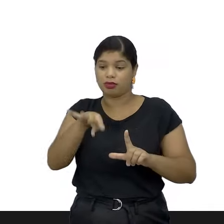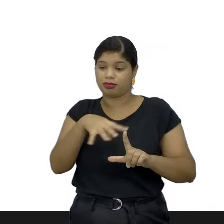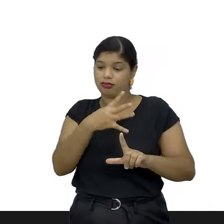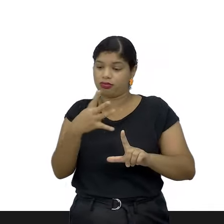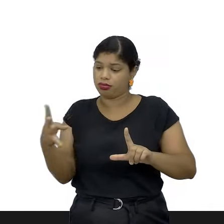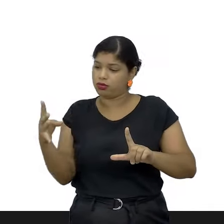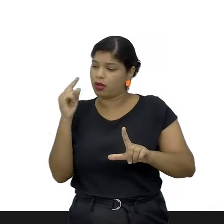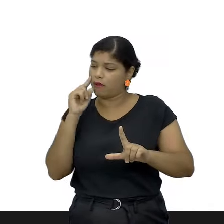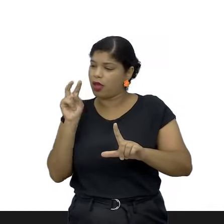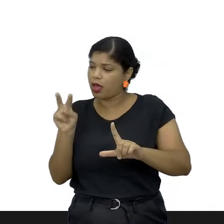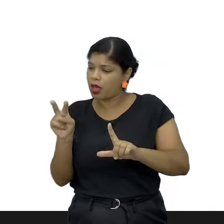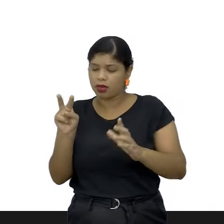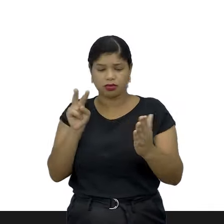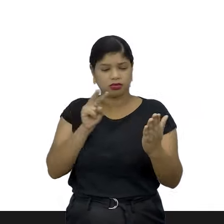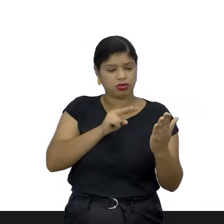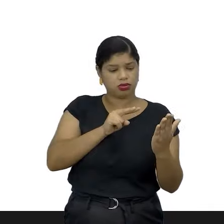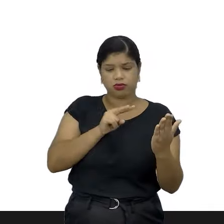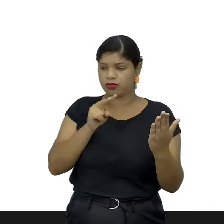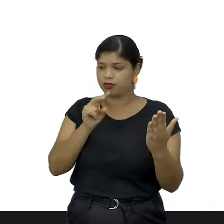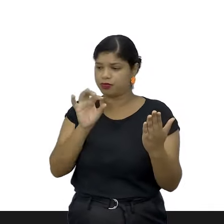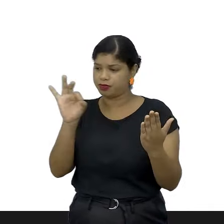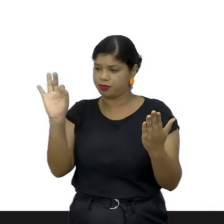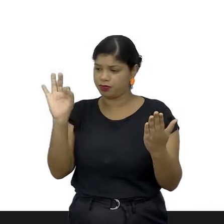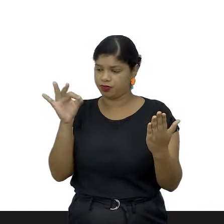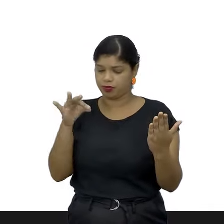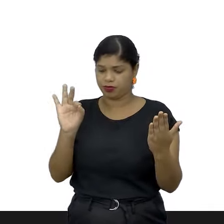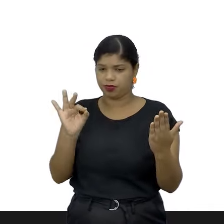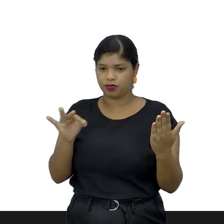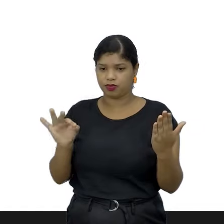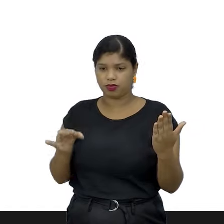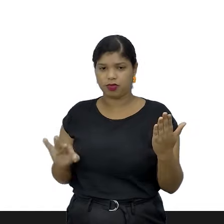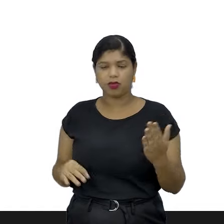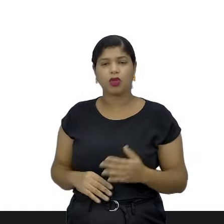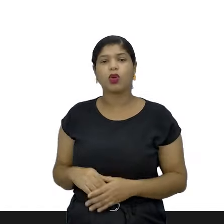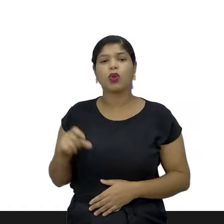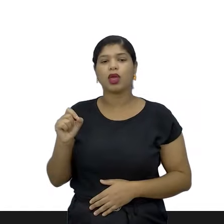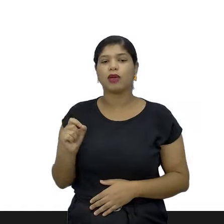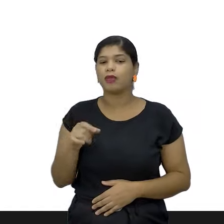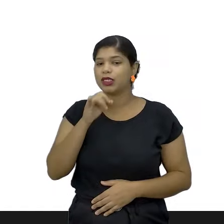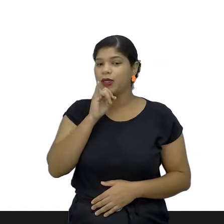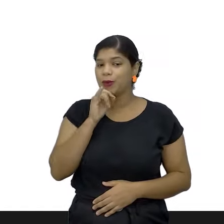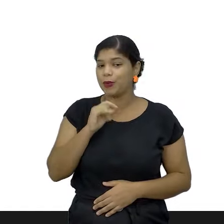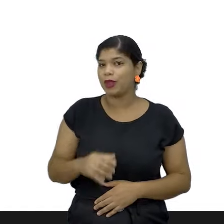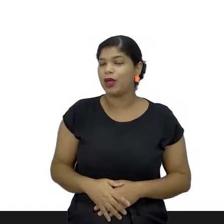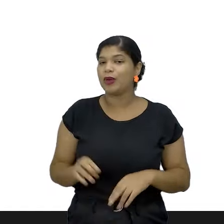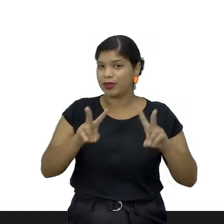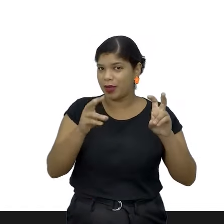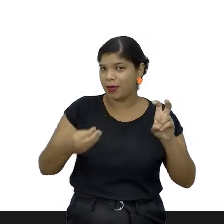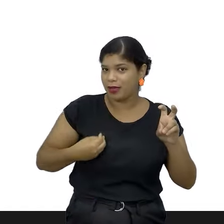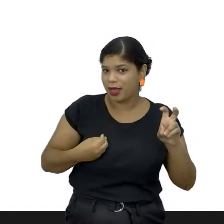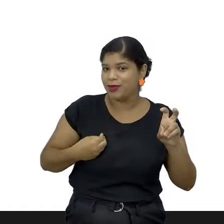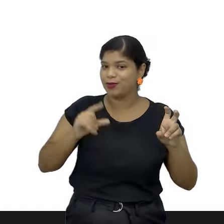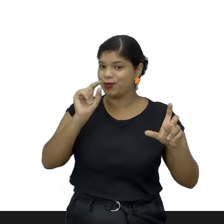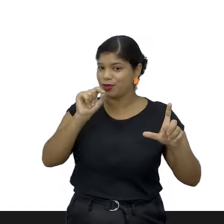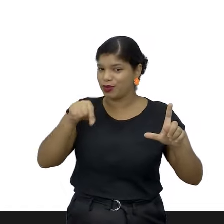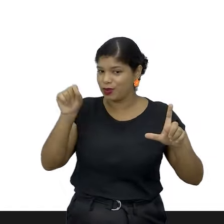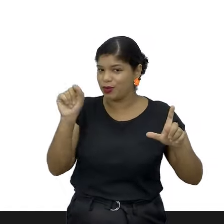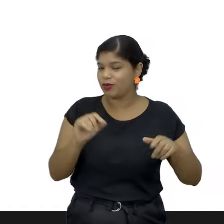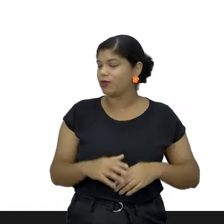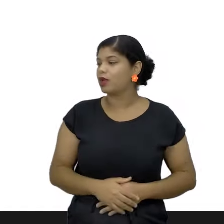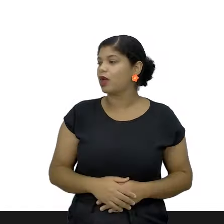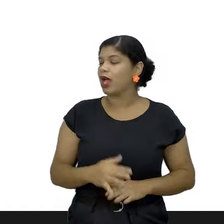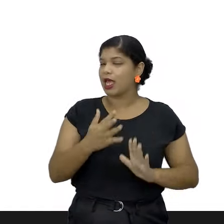essa tabela, né? Então, tem o título da receita, os ingredientes estão completos, tem o modo de fazer,